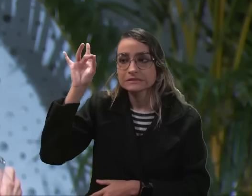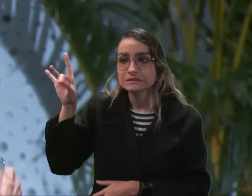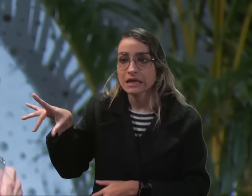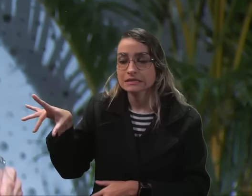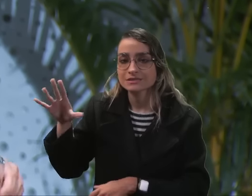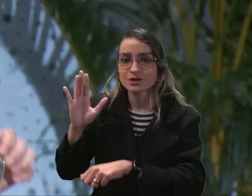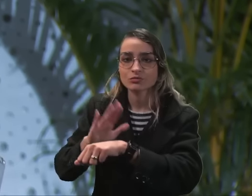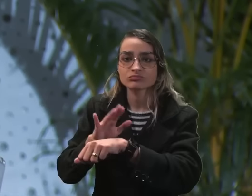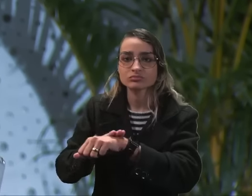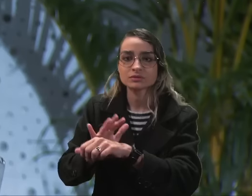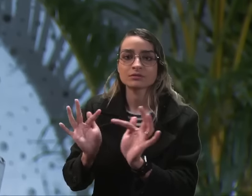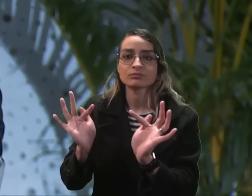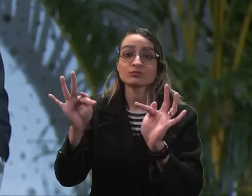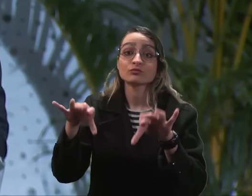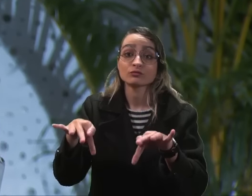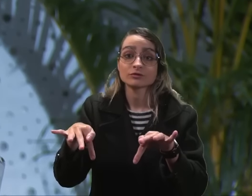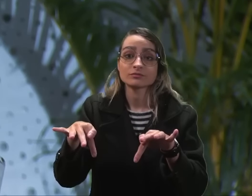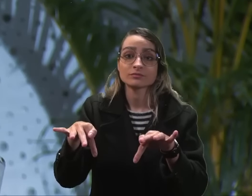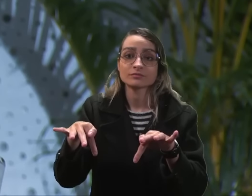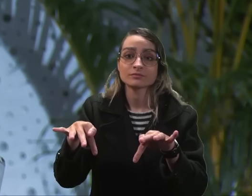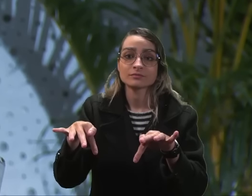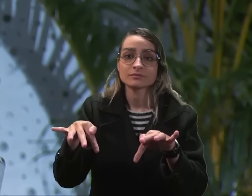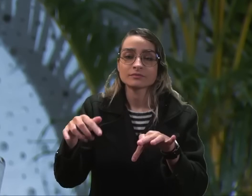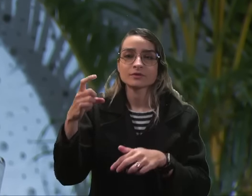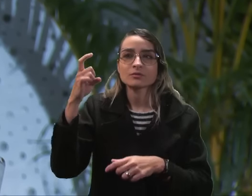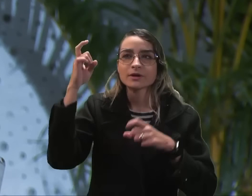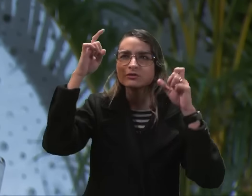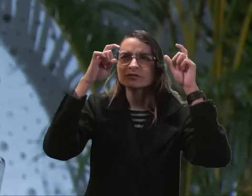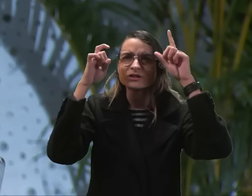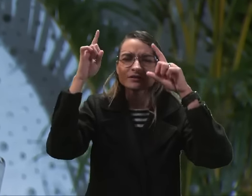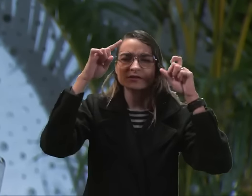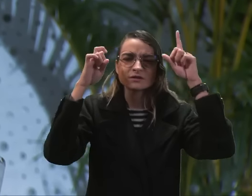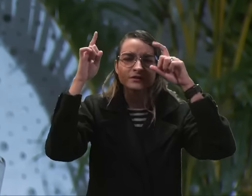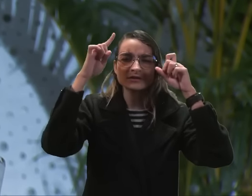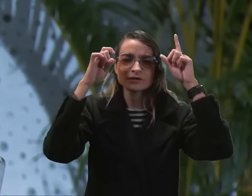mas a libertação profética acontece com o povo do Senhor